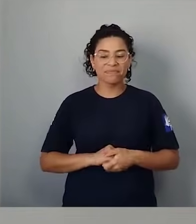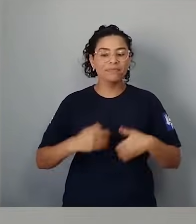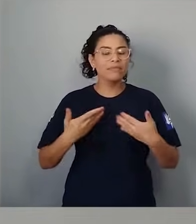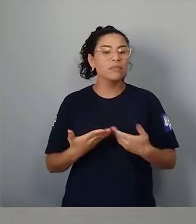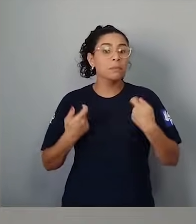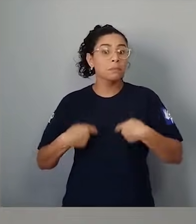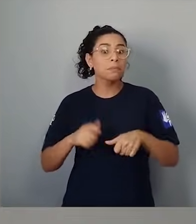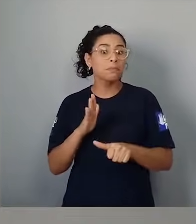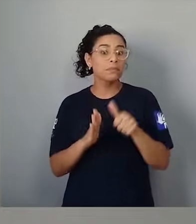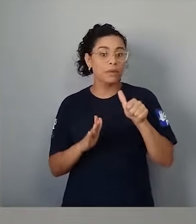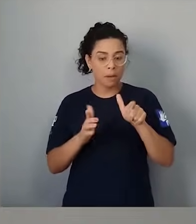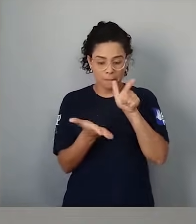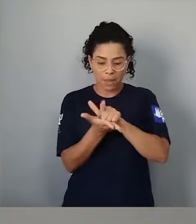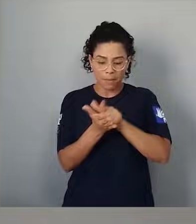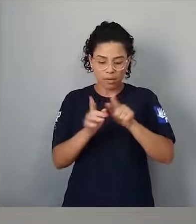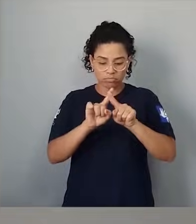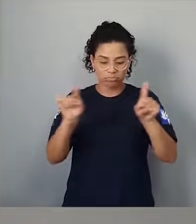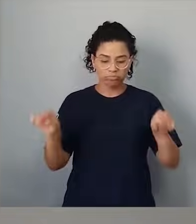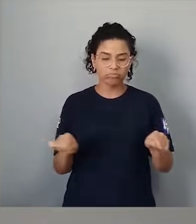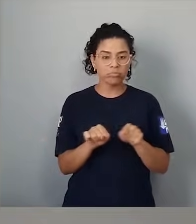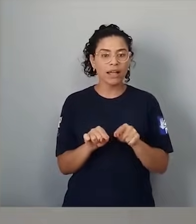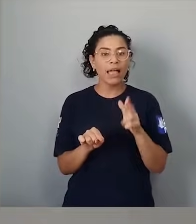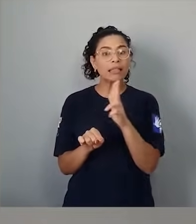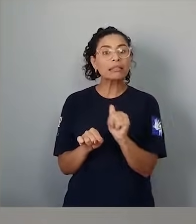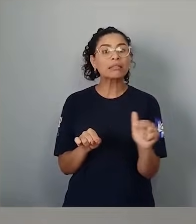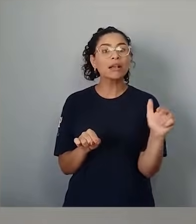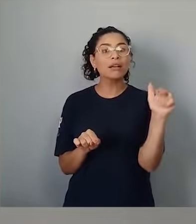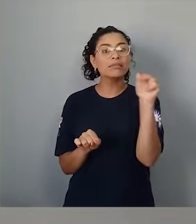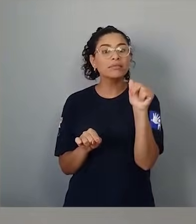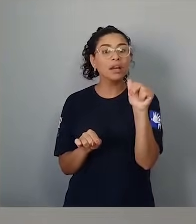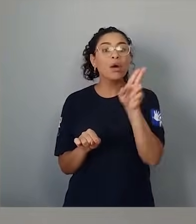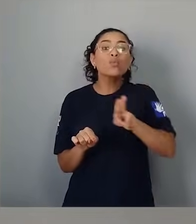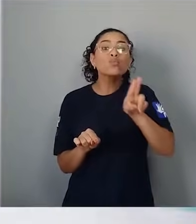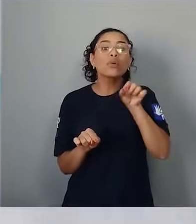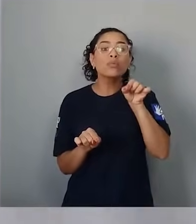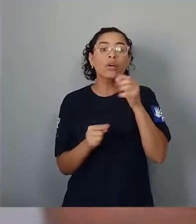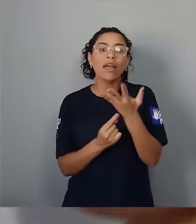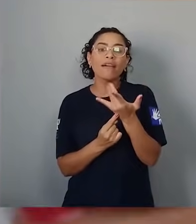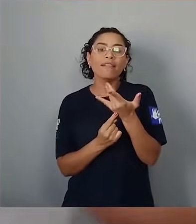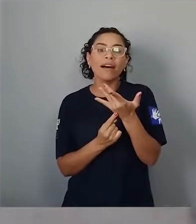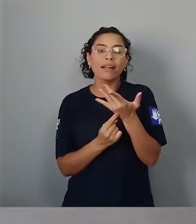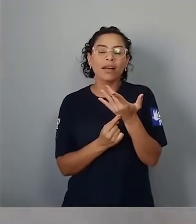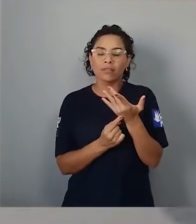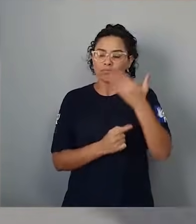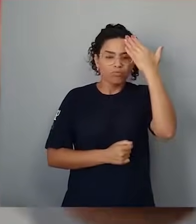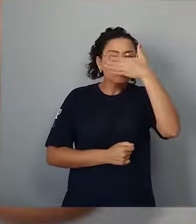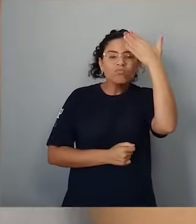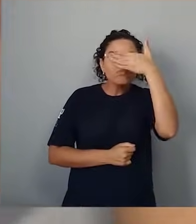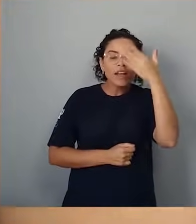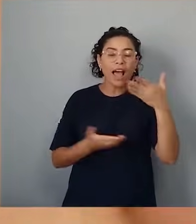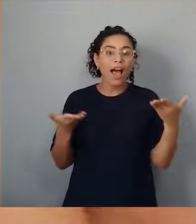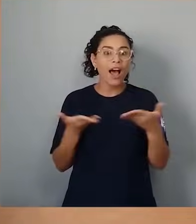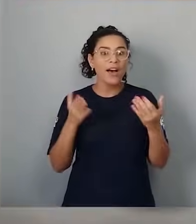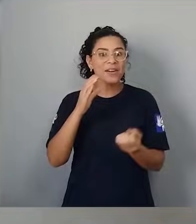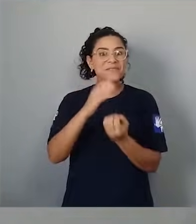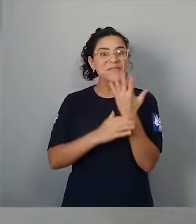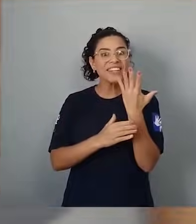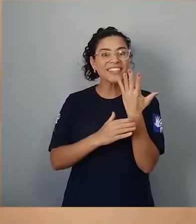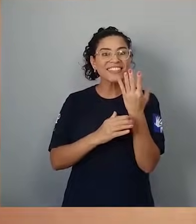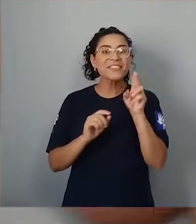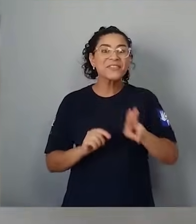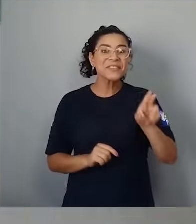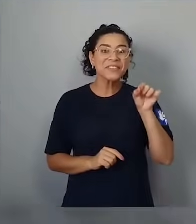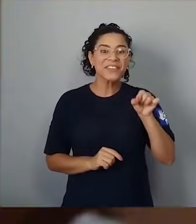papel. É, vocês conseguem ver alguma coisa que eu desenhei nesse papel? Não, né? Vamos revelar o nosso